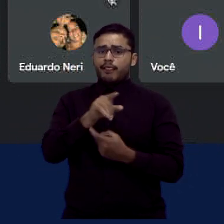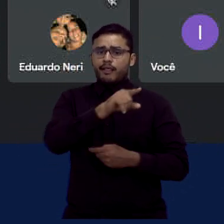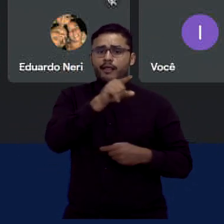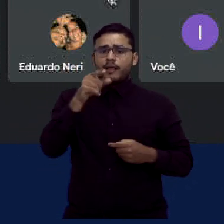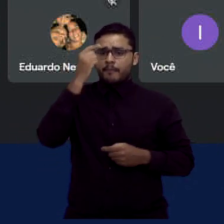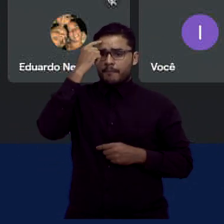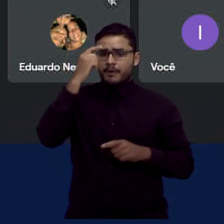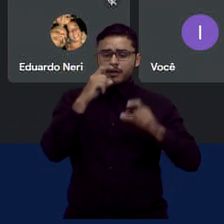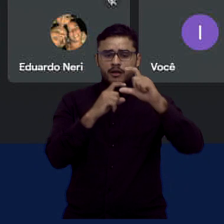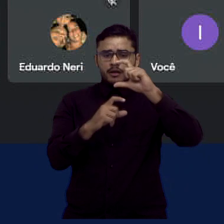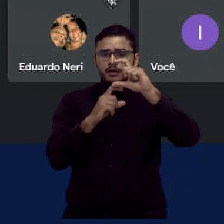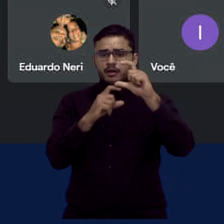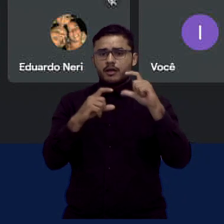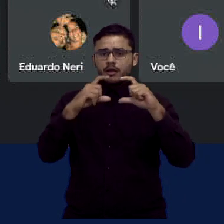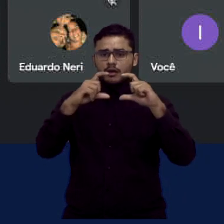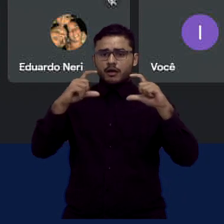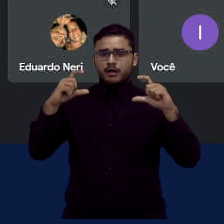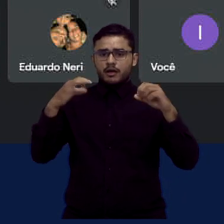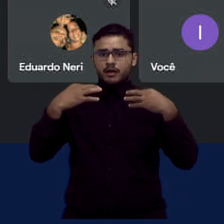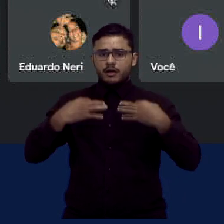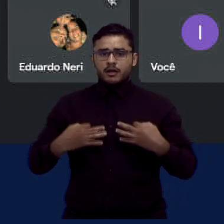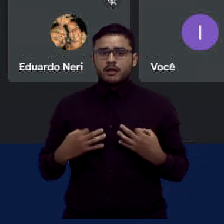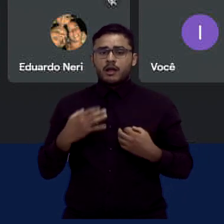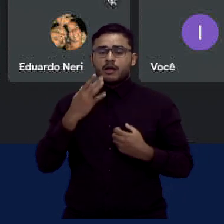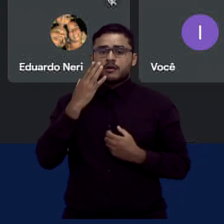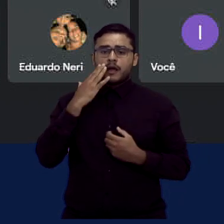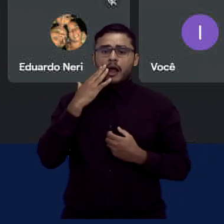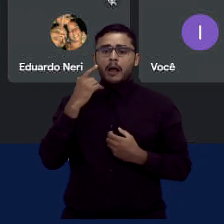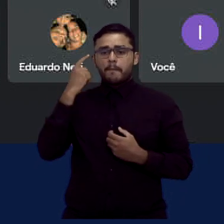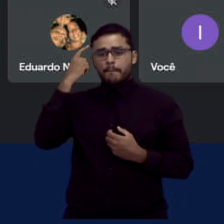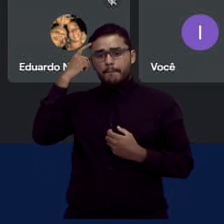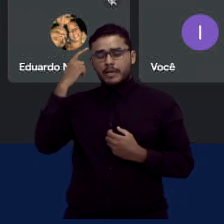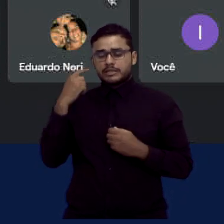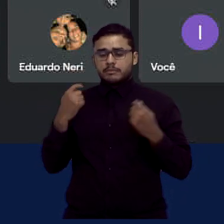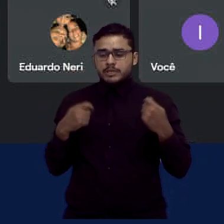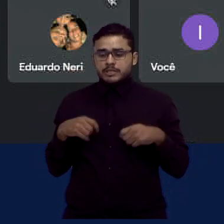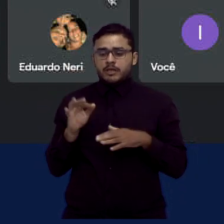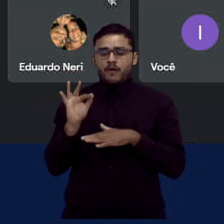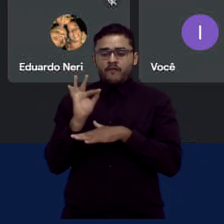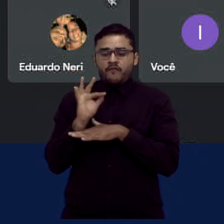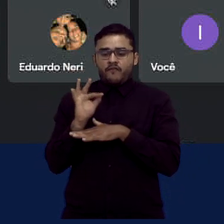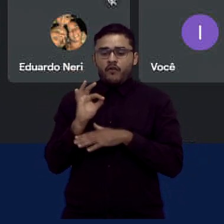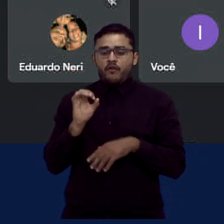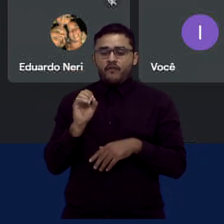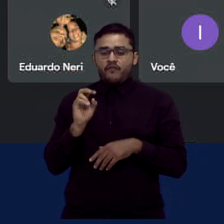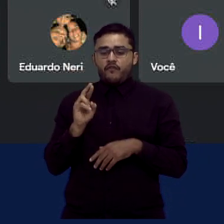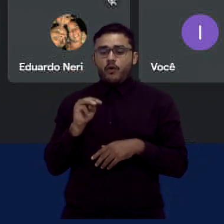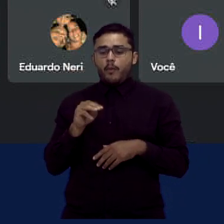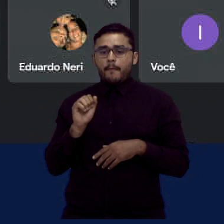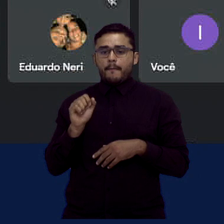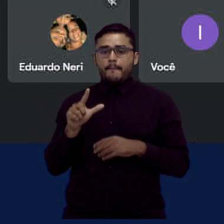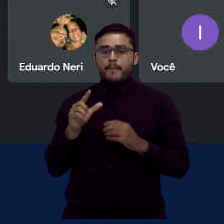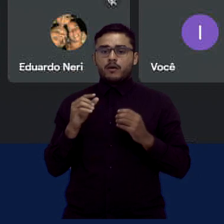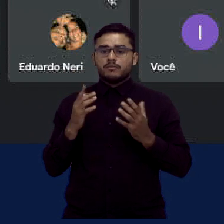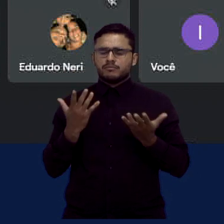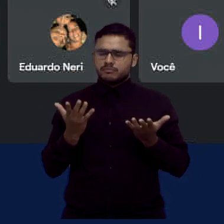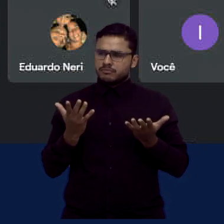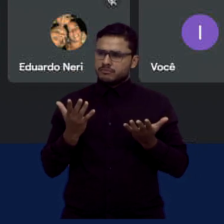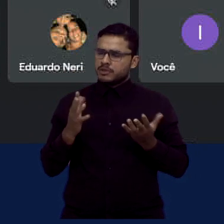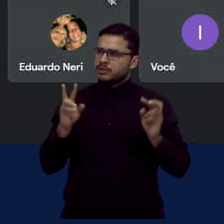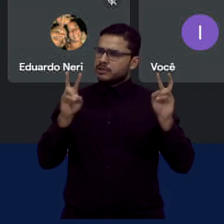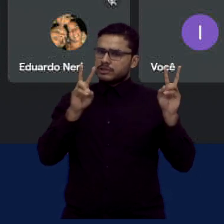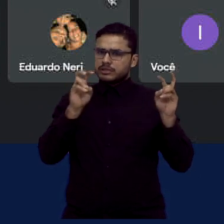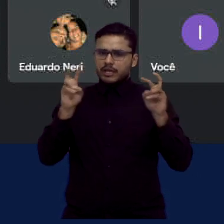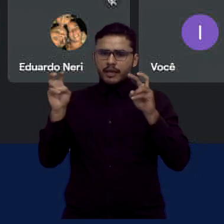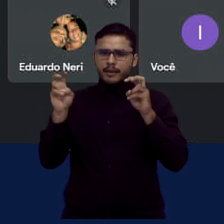formalidade joga contra, né? E quando você tem um quadrinho, às vezes você consegue abordar não só públicos, mas também